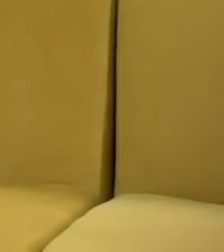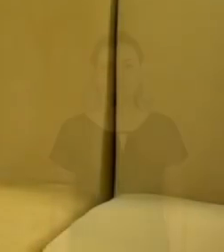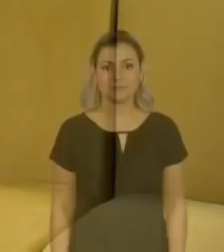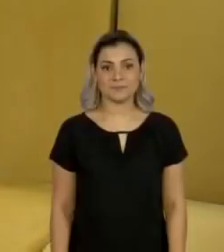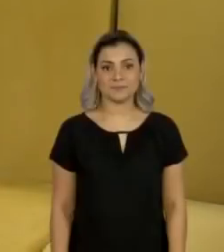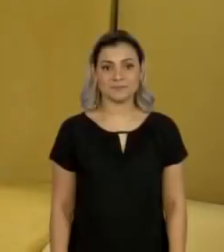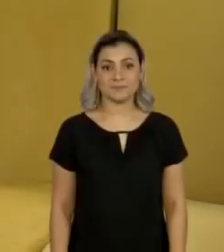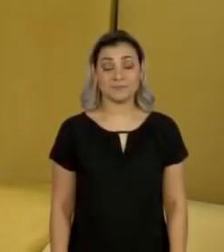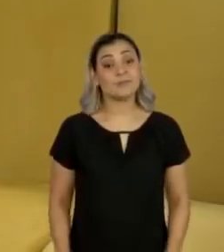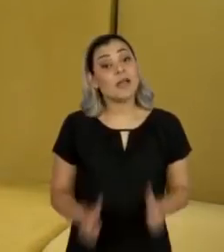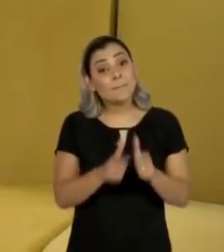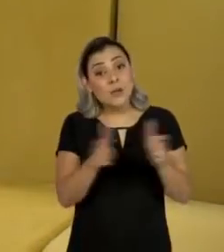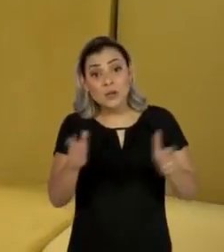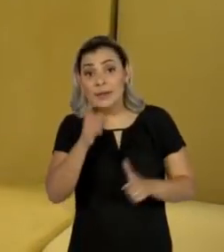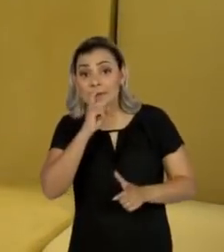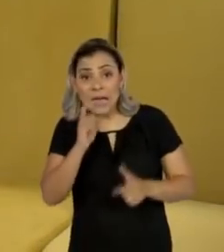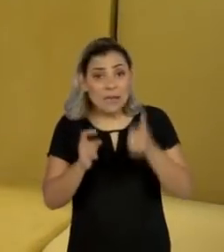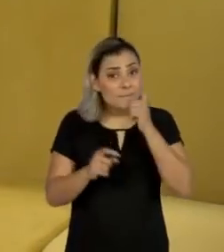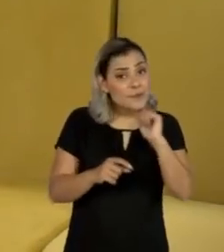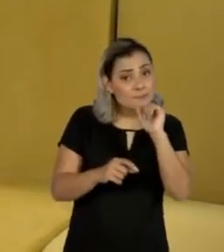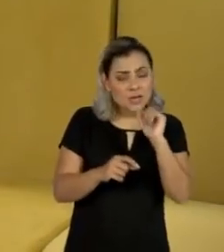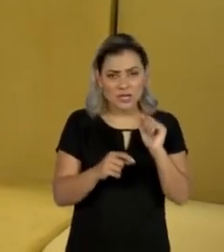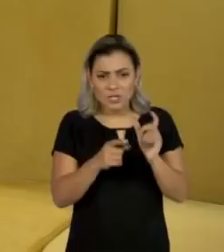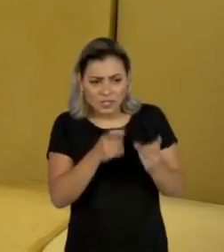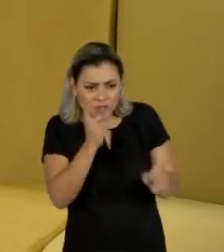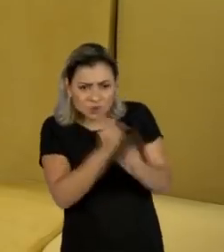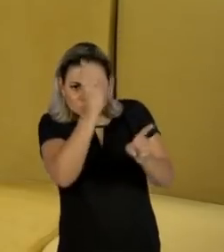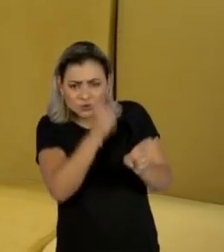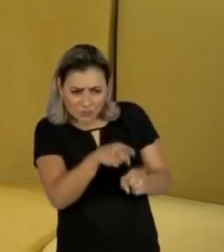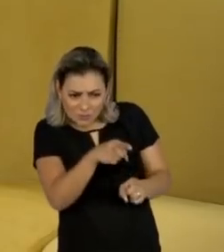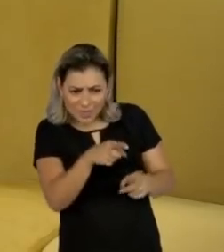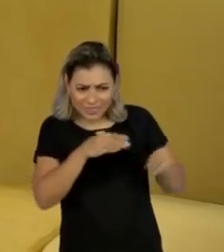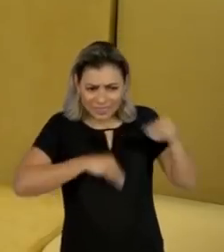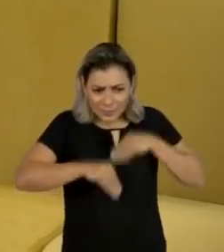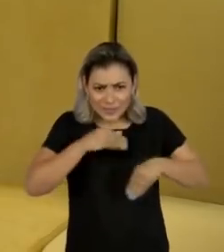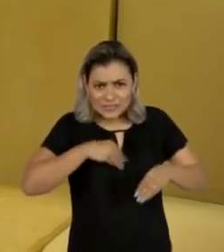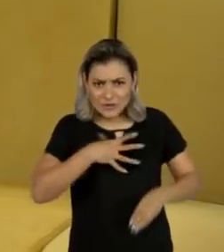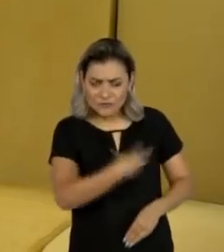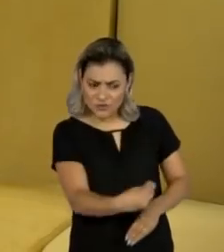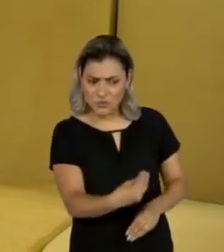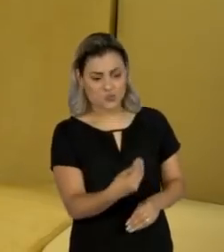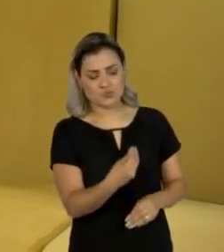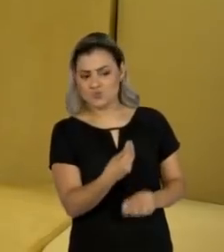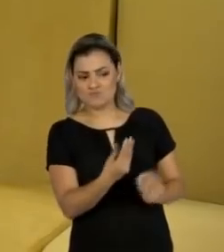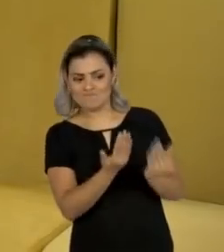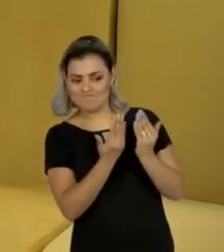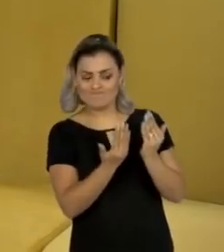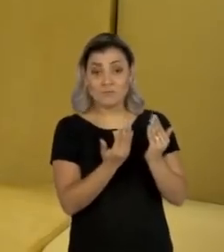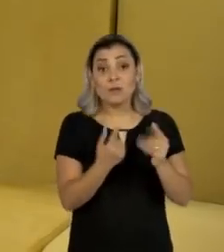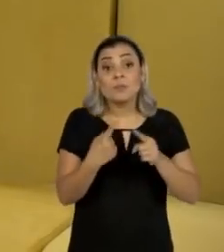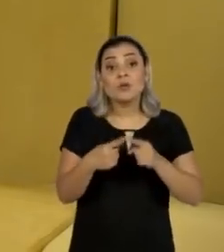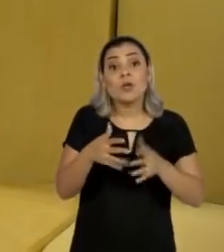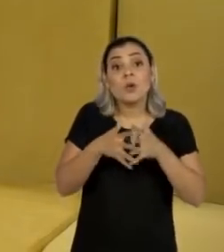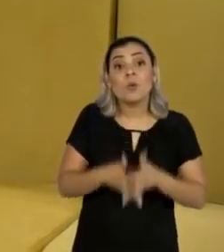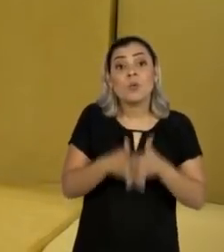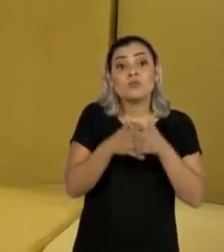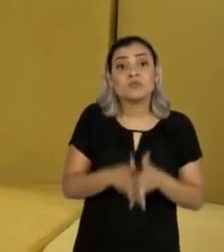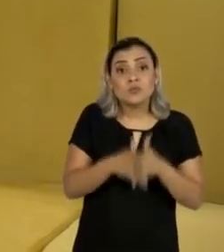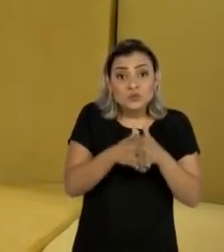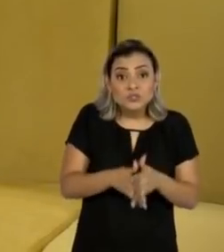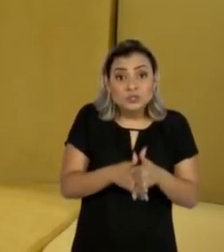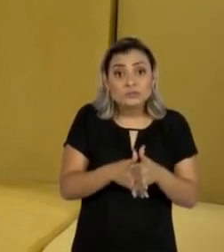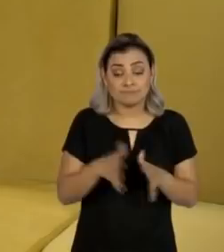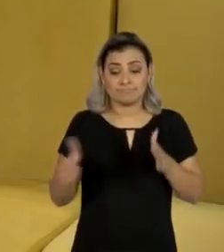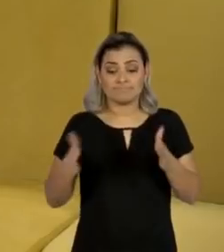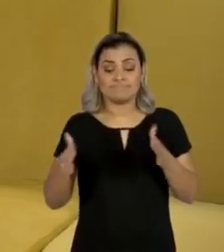A maioria dos pais não consegue identificar a depressão nos filhos. Isso porque eles confundem os sintomas da